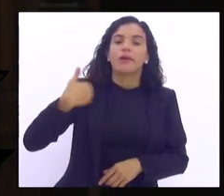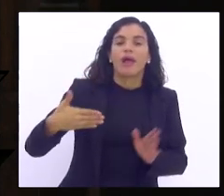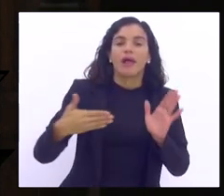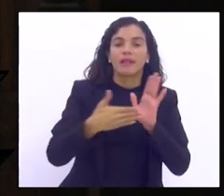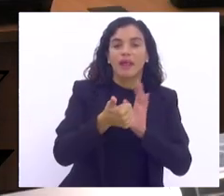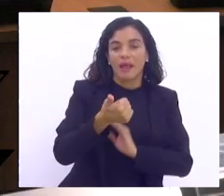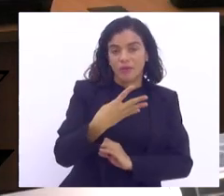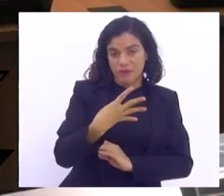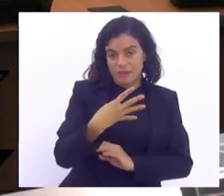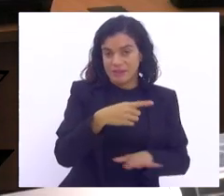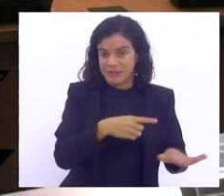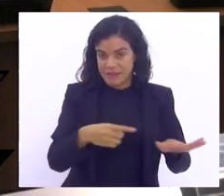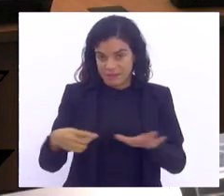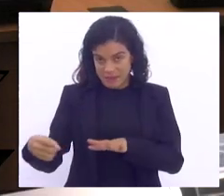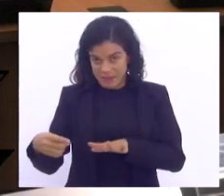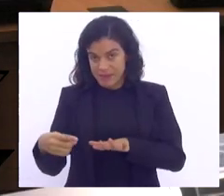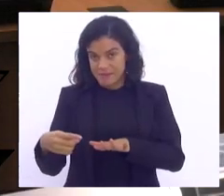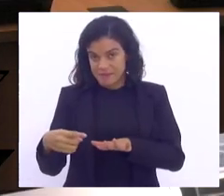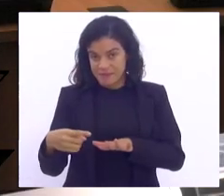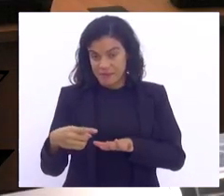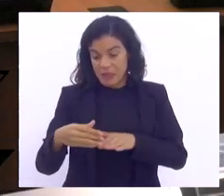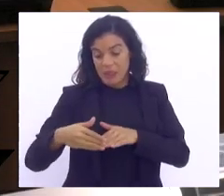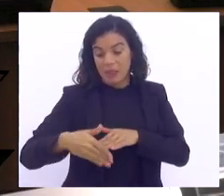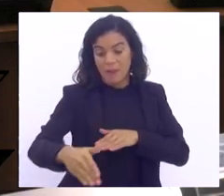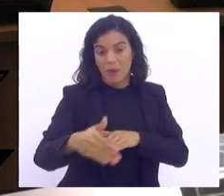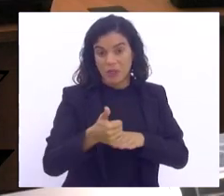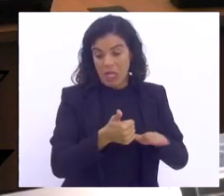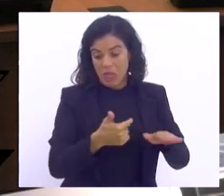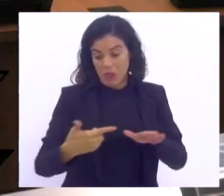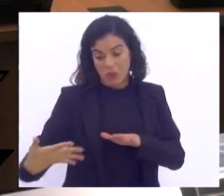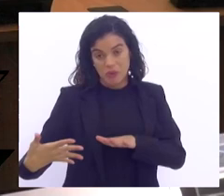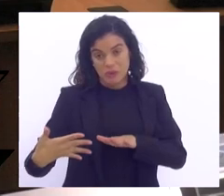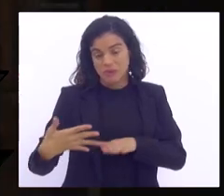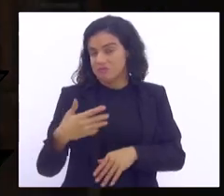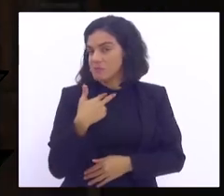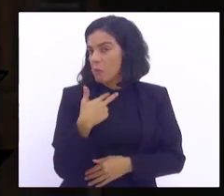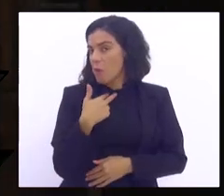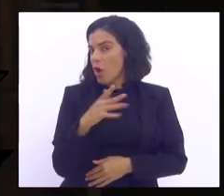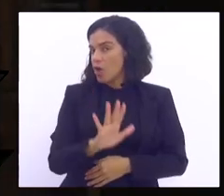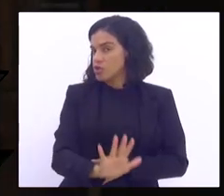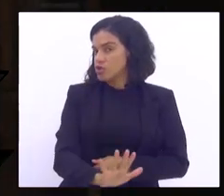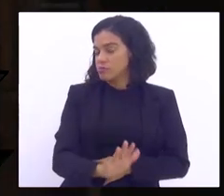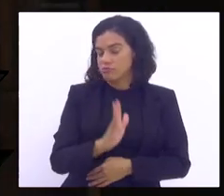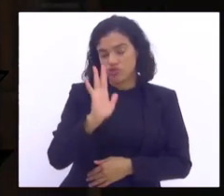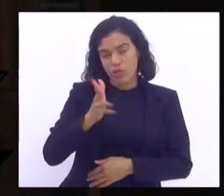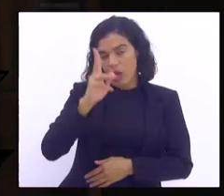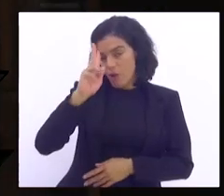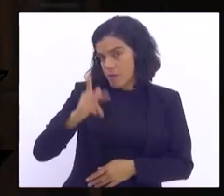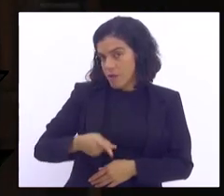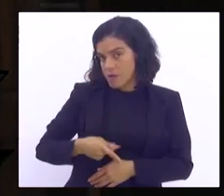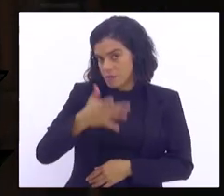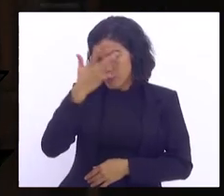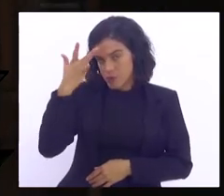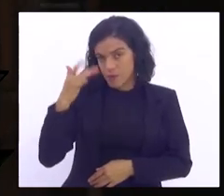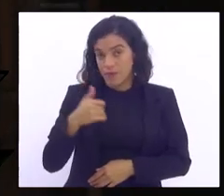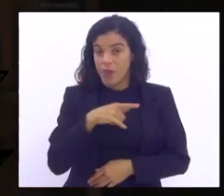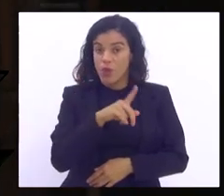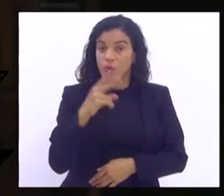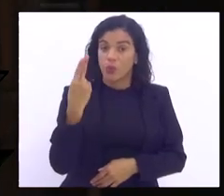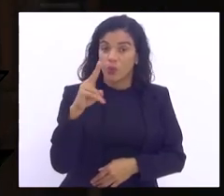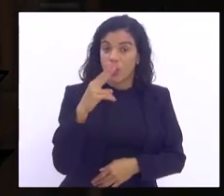14 semanas. A partir de 14 semanas não pode, porque já é pessoa, antes pode. No Uruguai é 12